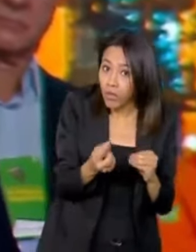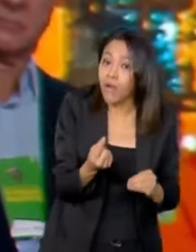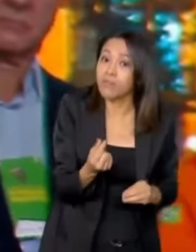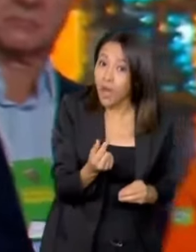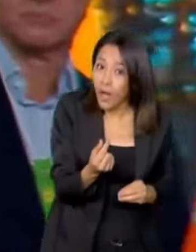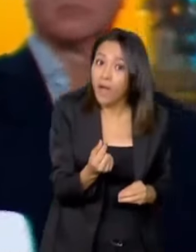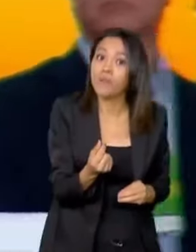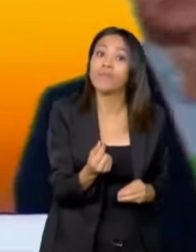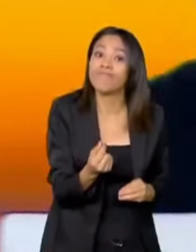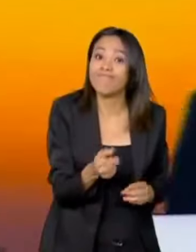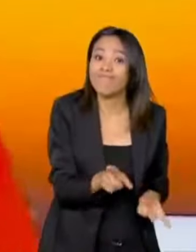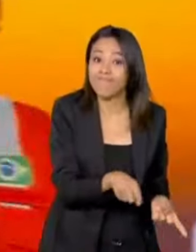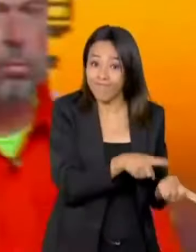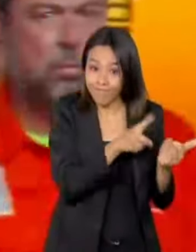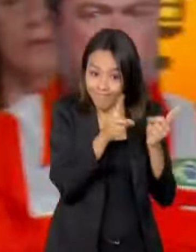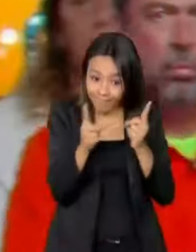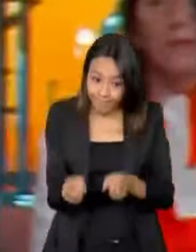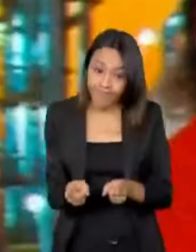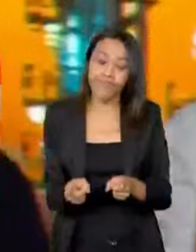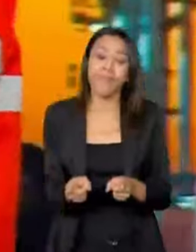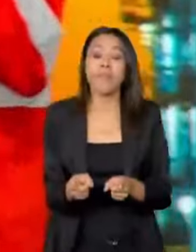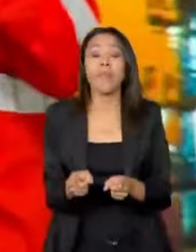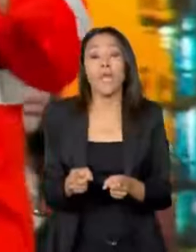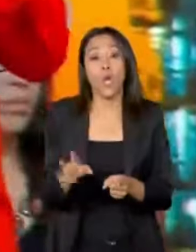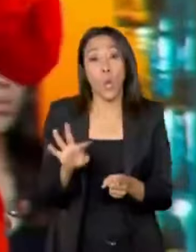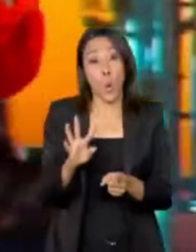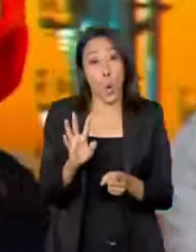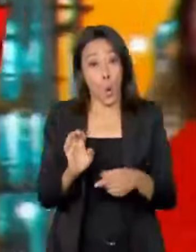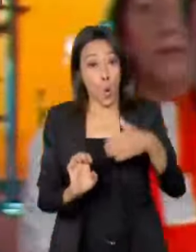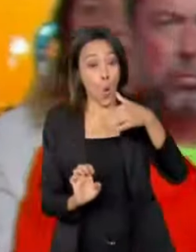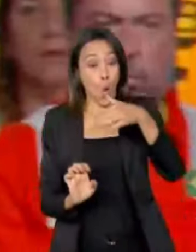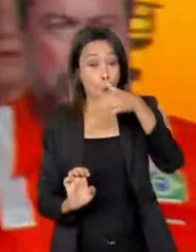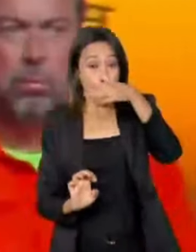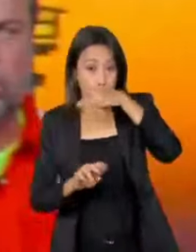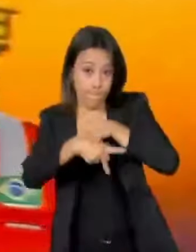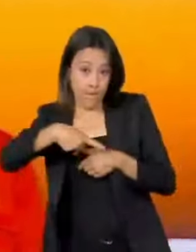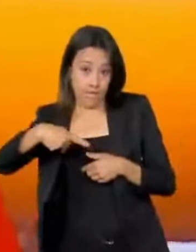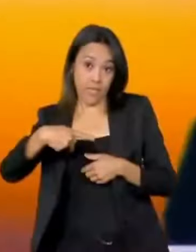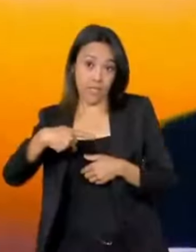O presidente da Vale, que é um CEO,